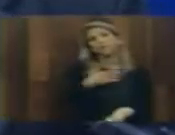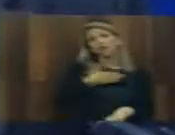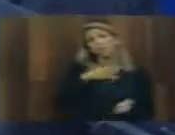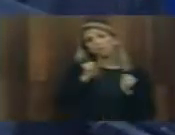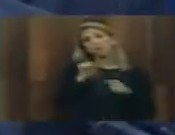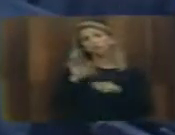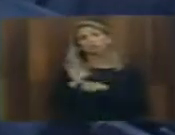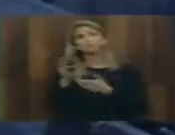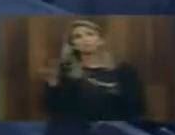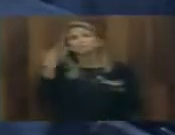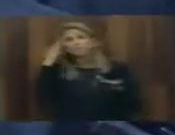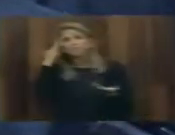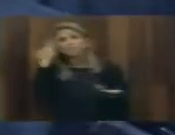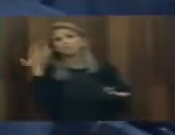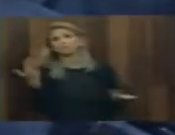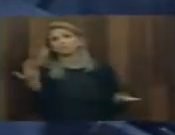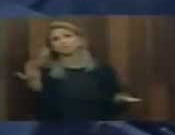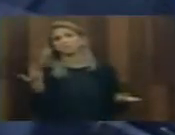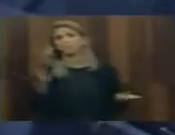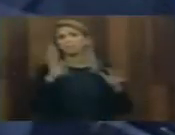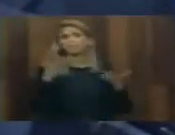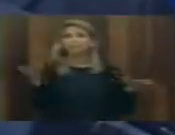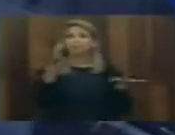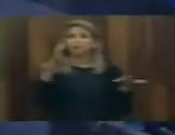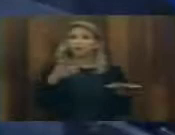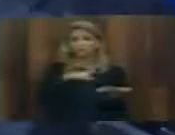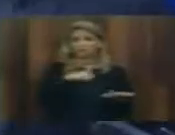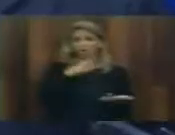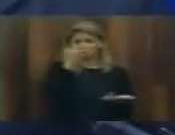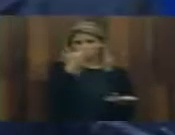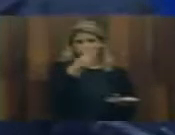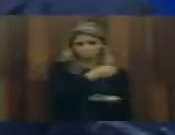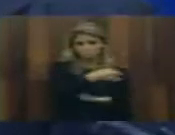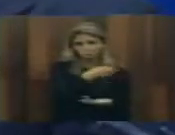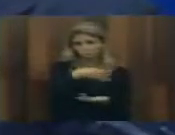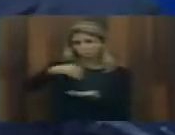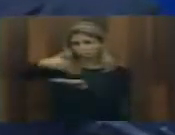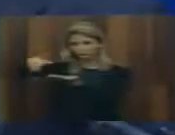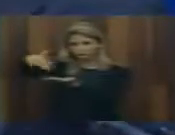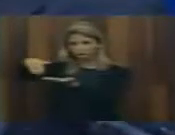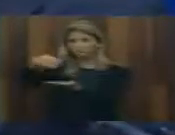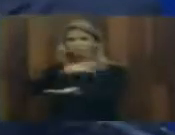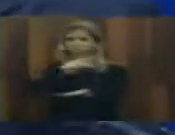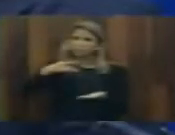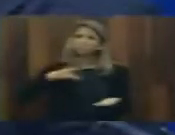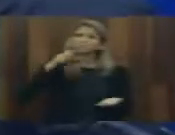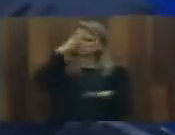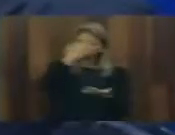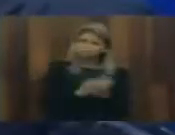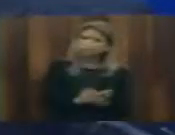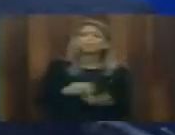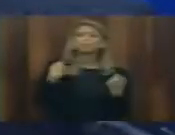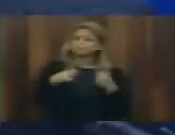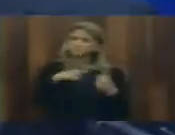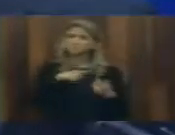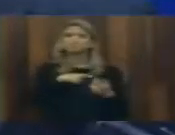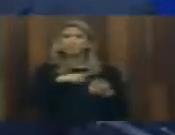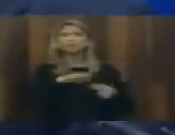eu sei que o secretário de saúde tem 1 mês e pouco, bem não começou o trabalhar, a